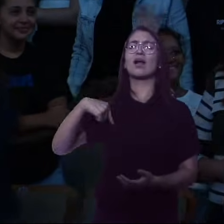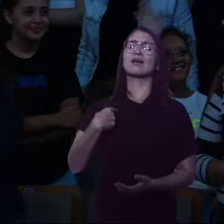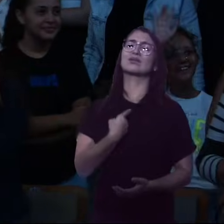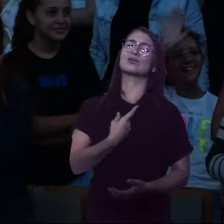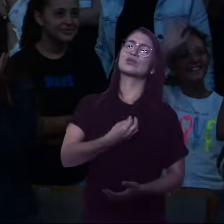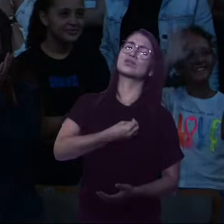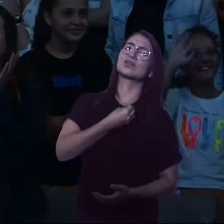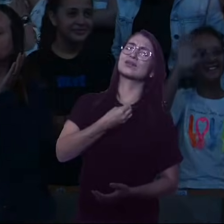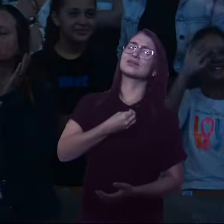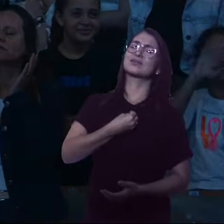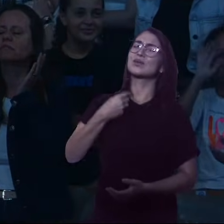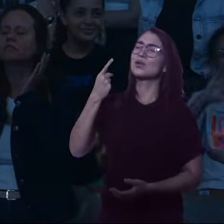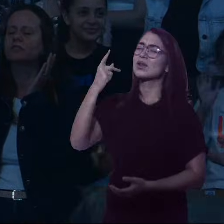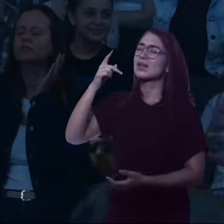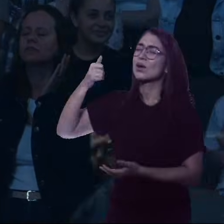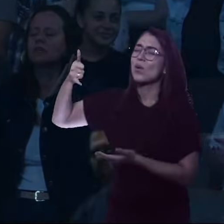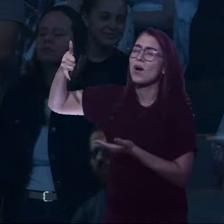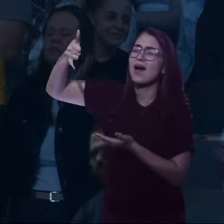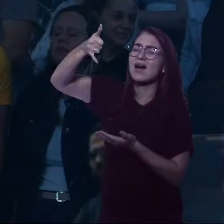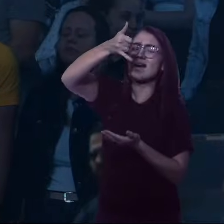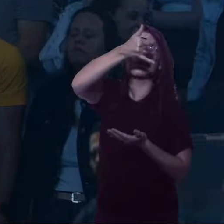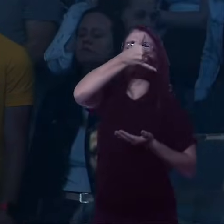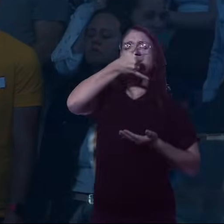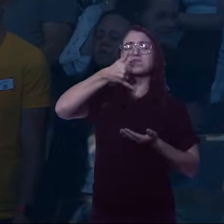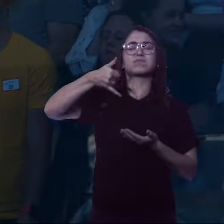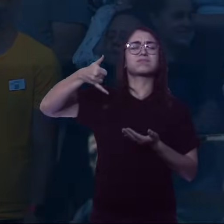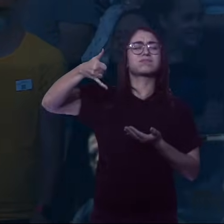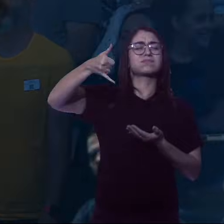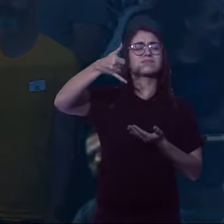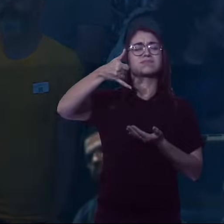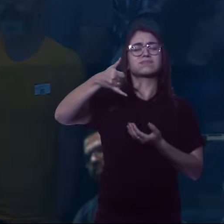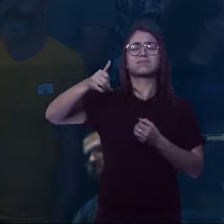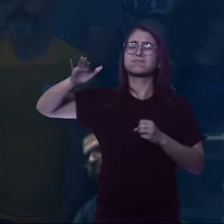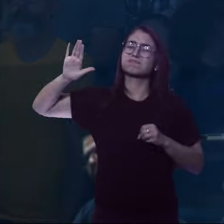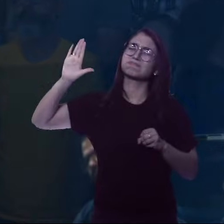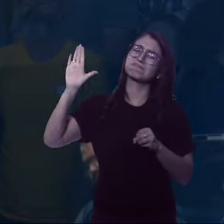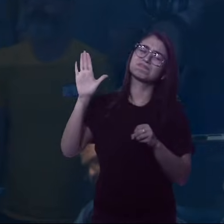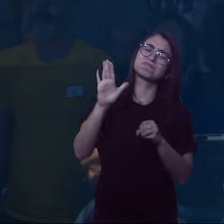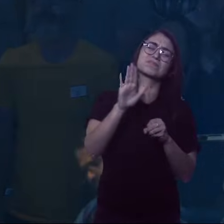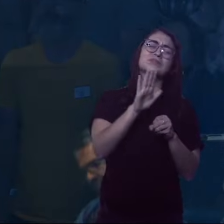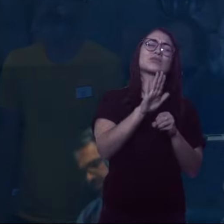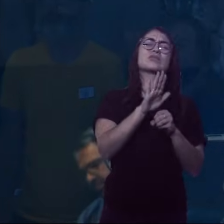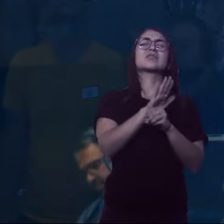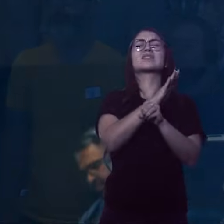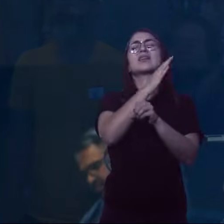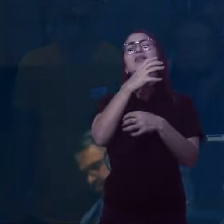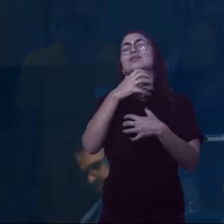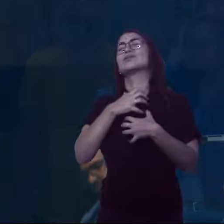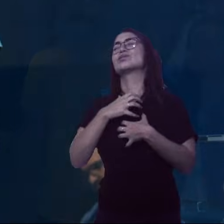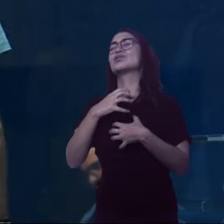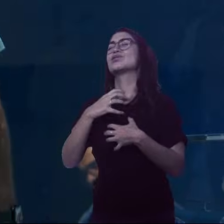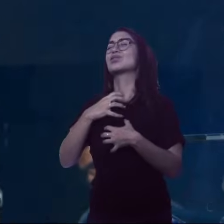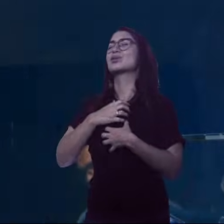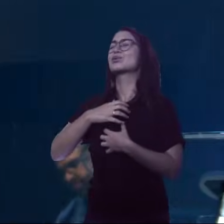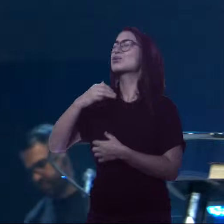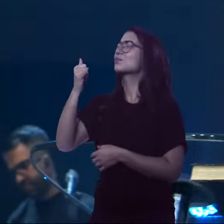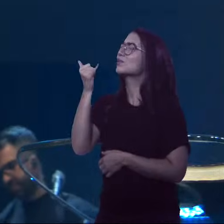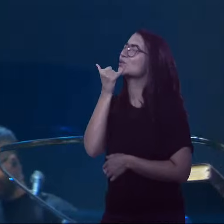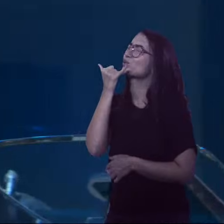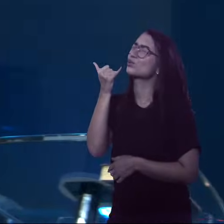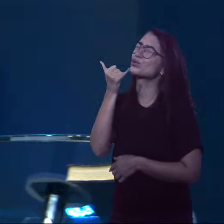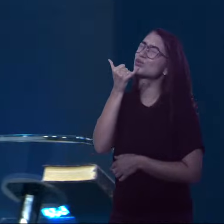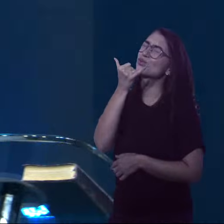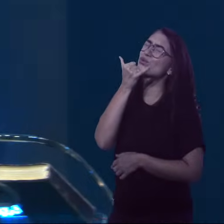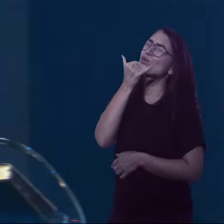Derrama azeite sobre nós, Deus. Nos enche do Teu Espírito, Jesus. Nos perdoa quando nós